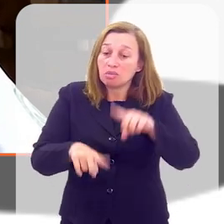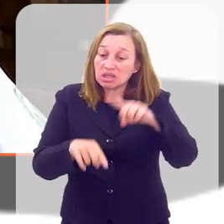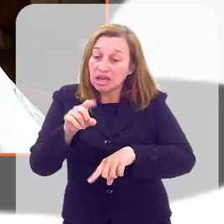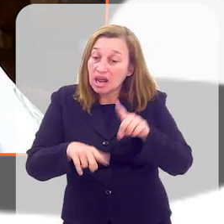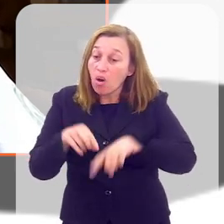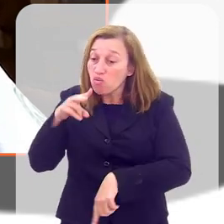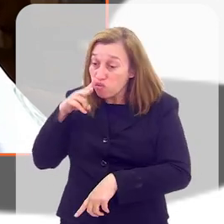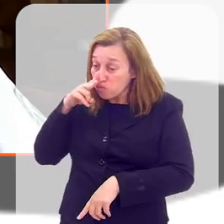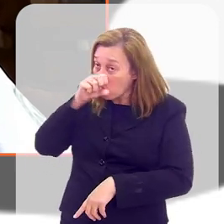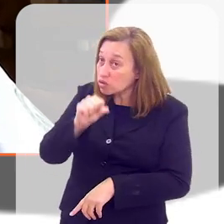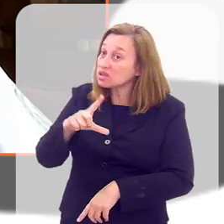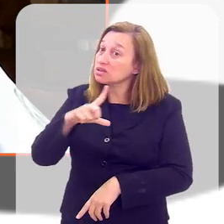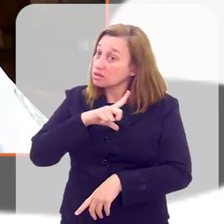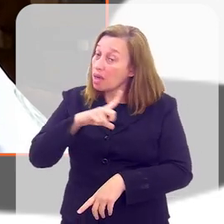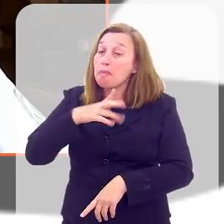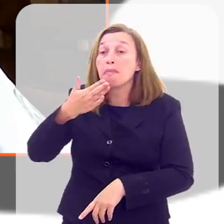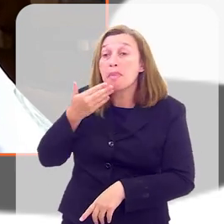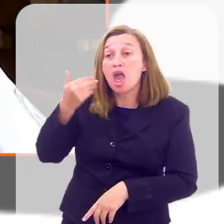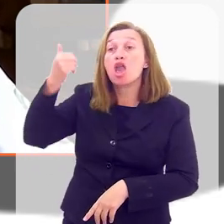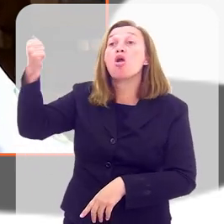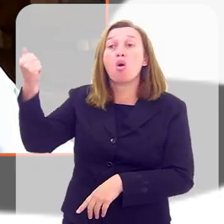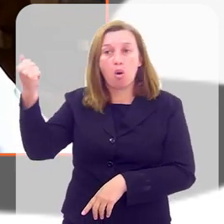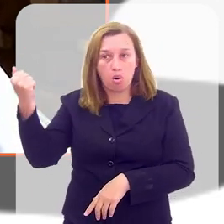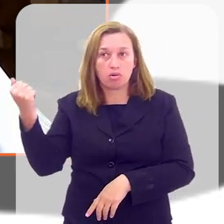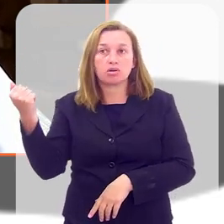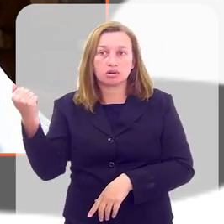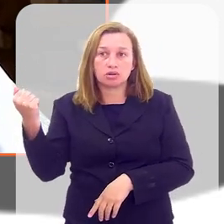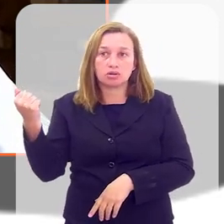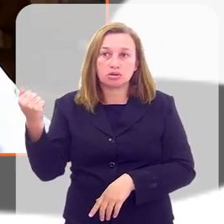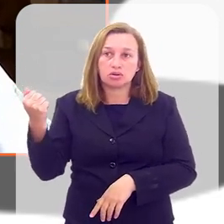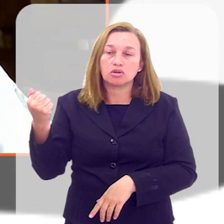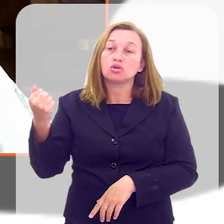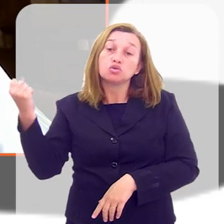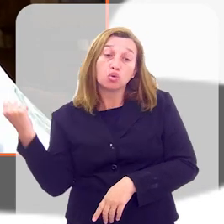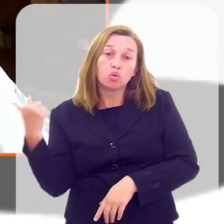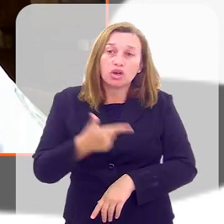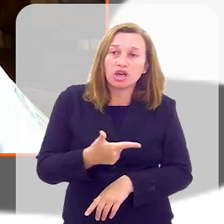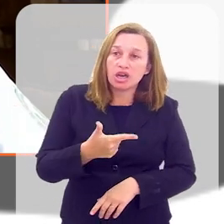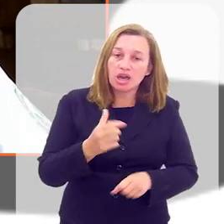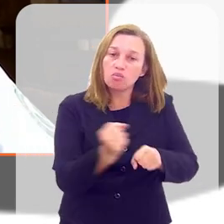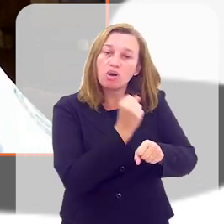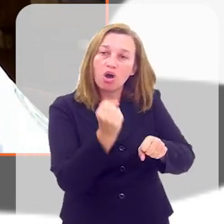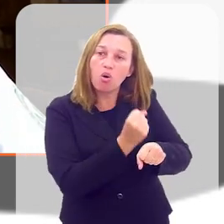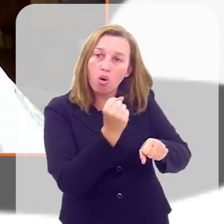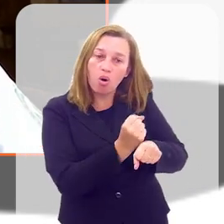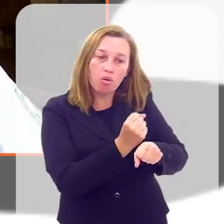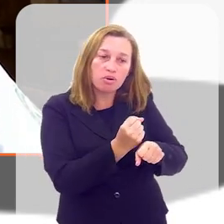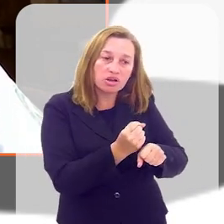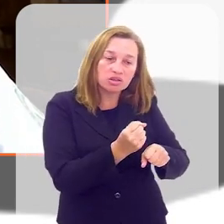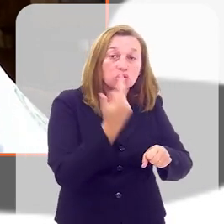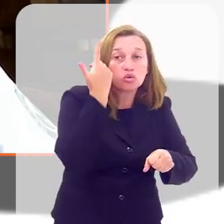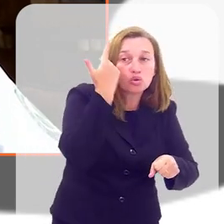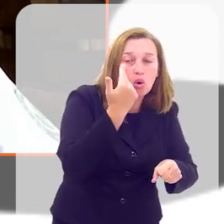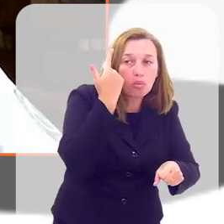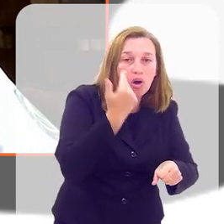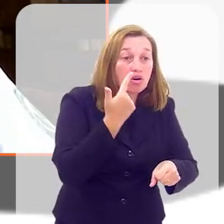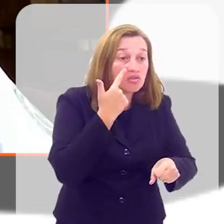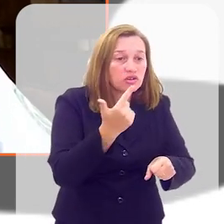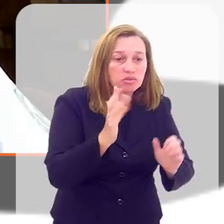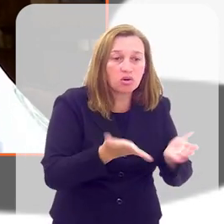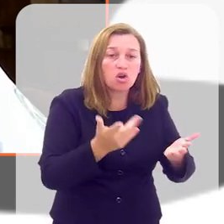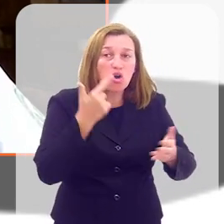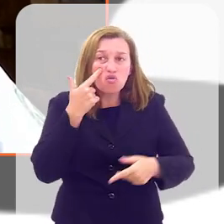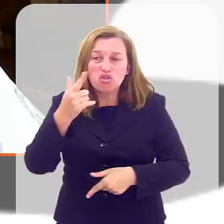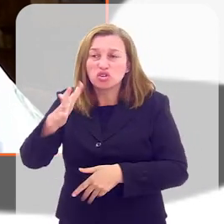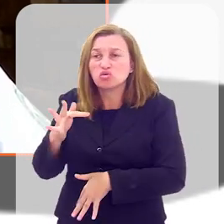modular apesar dos materiais sendo muito diferentes e eles são muito melhores tem muito desempenho melhor que o sistemas convencionais